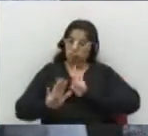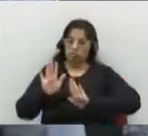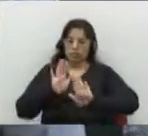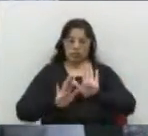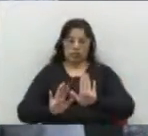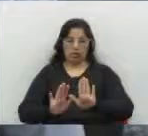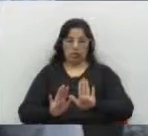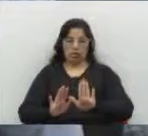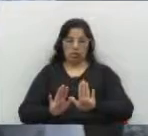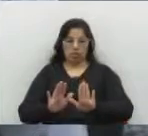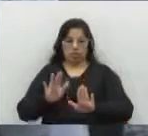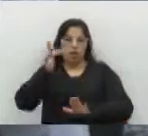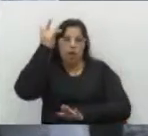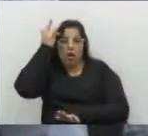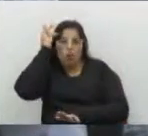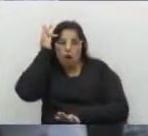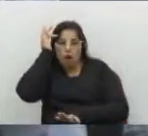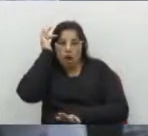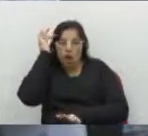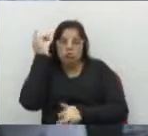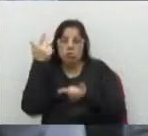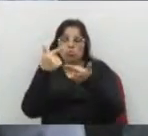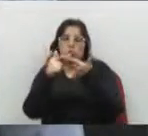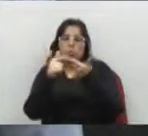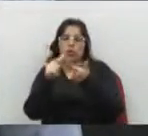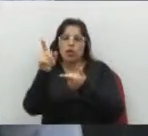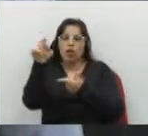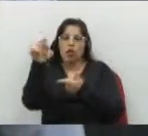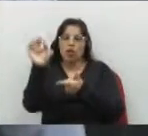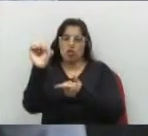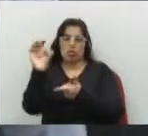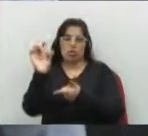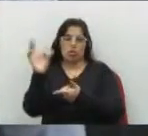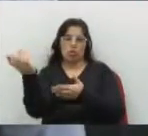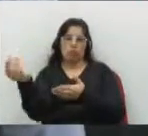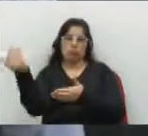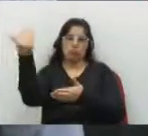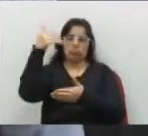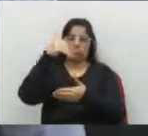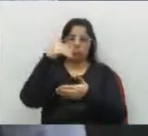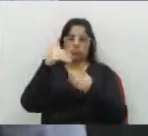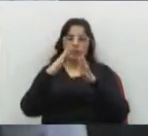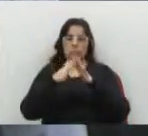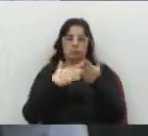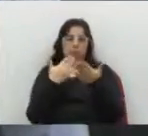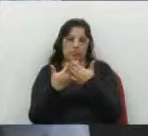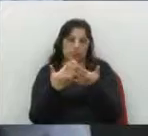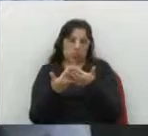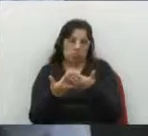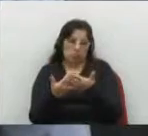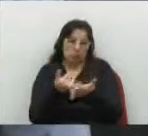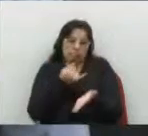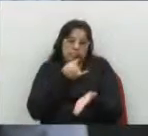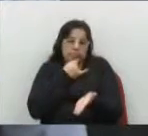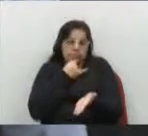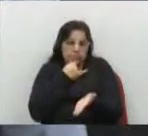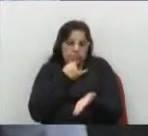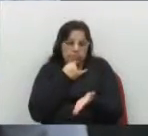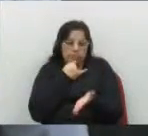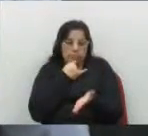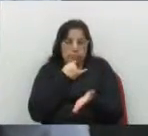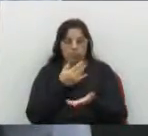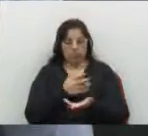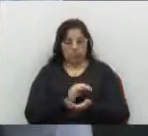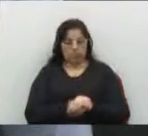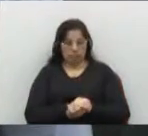eu acho que não há problema de chegar na escola. Felizmente, os professores, diretores são pessoas que têm uma visão,